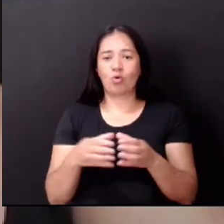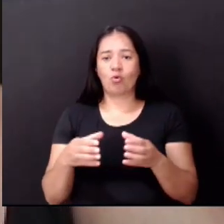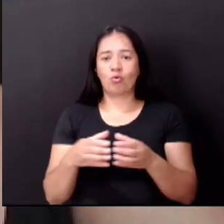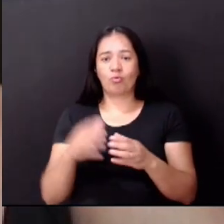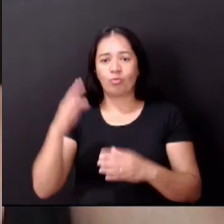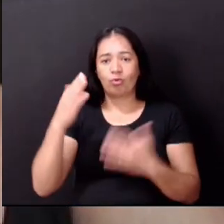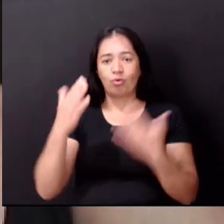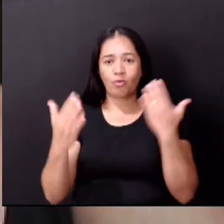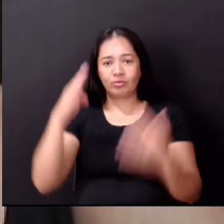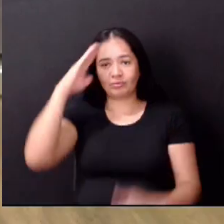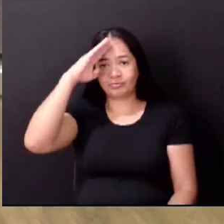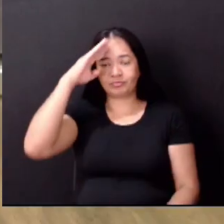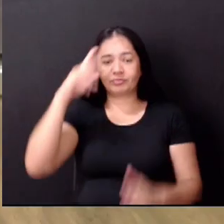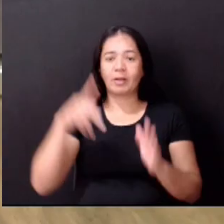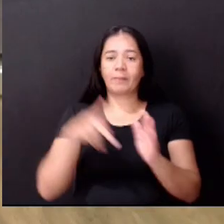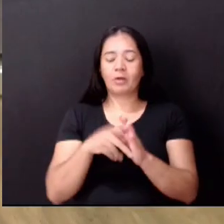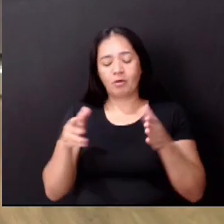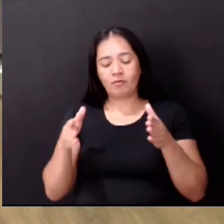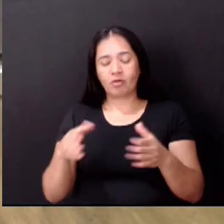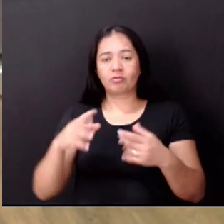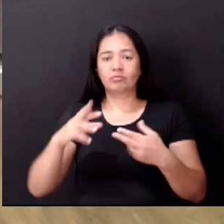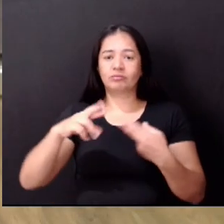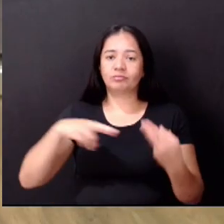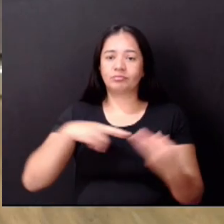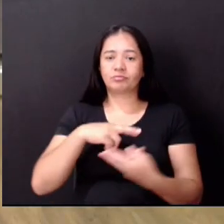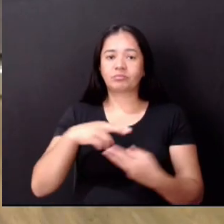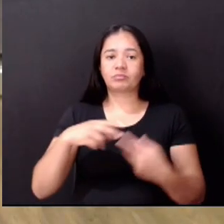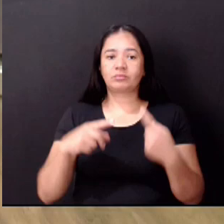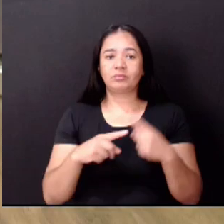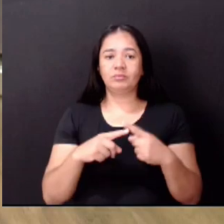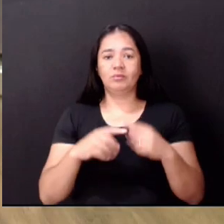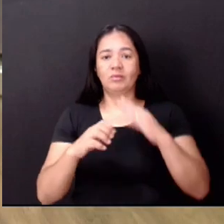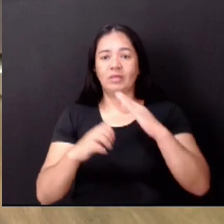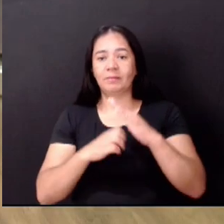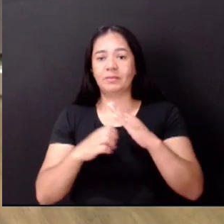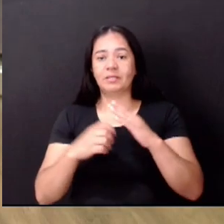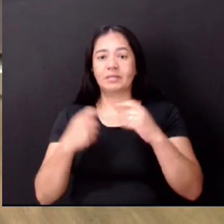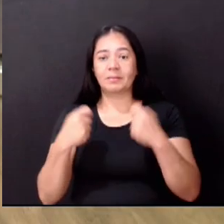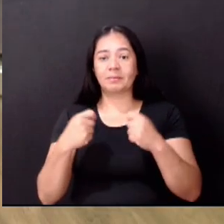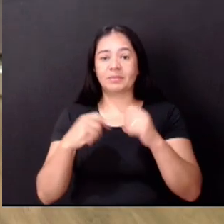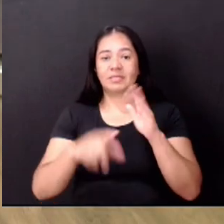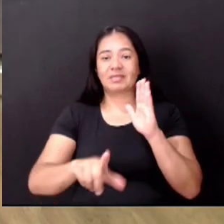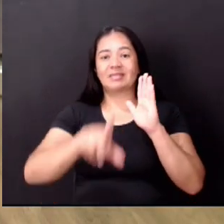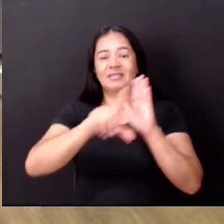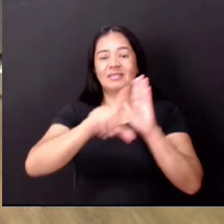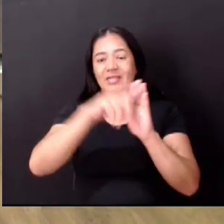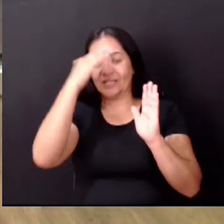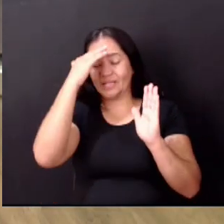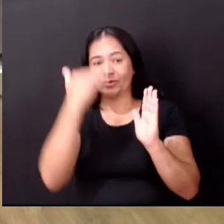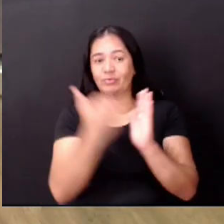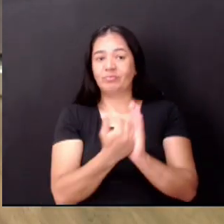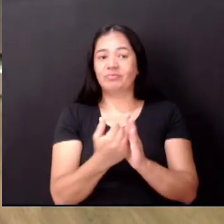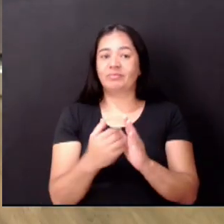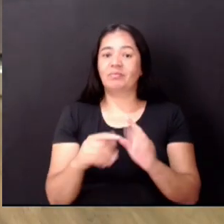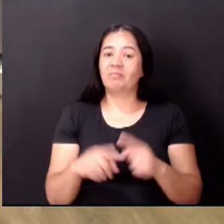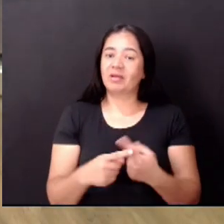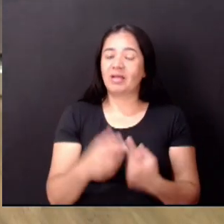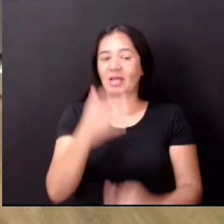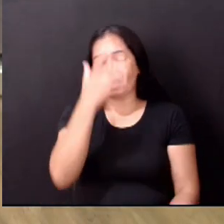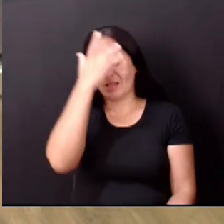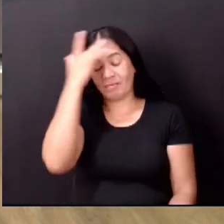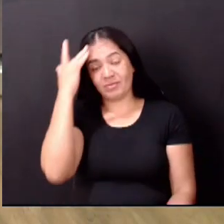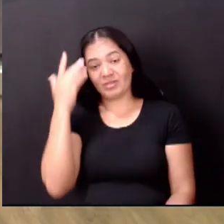que as empresas elas têm que cumprir leis, né, normas e metas. Exato. E o cidadão, ele até às vezes tenta, mas tem todo